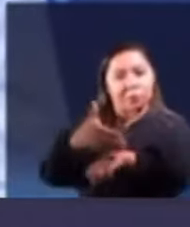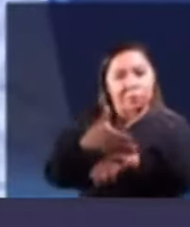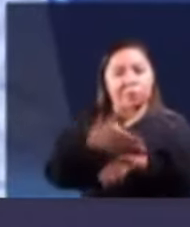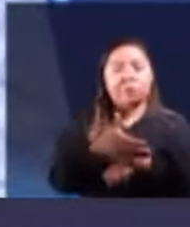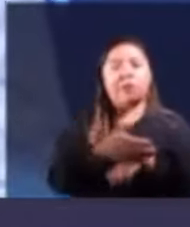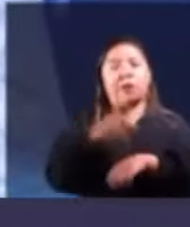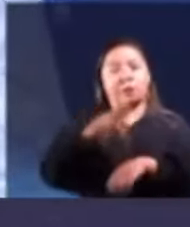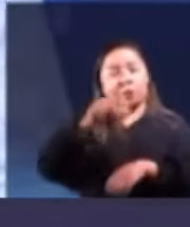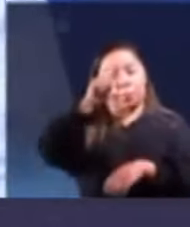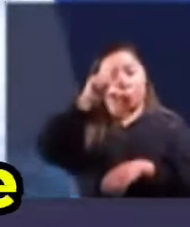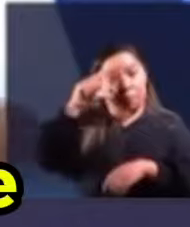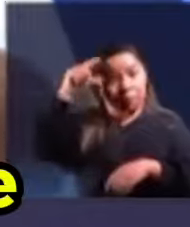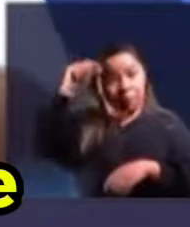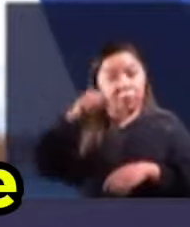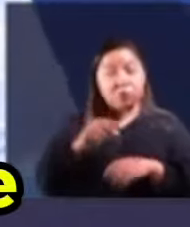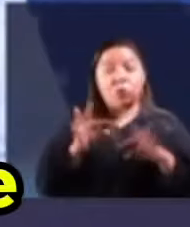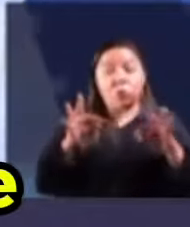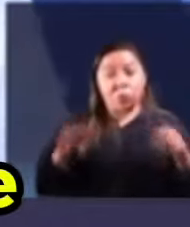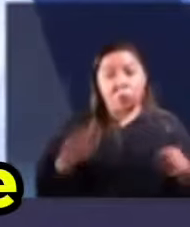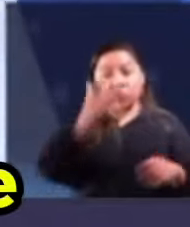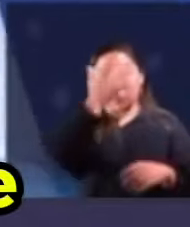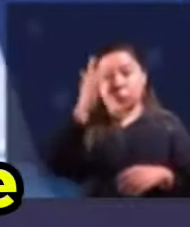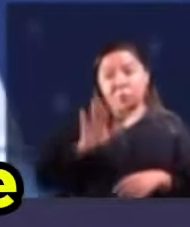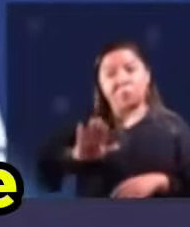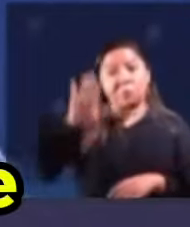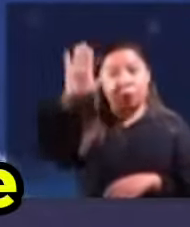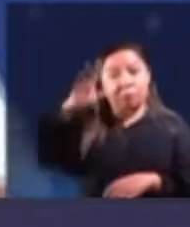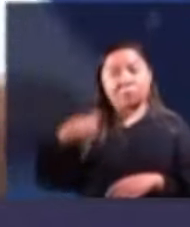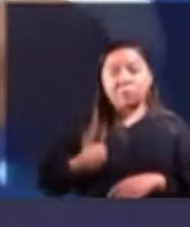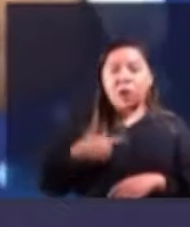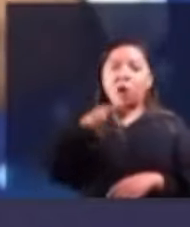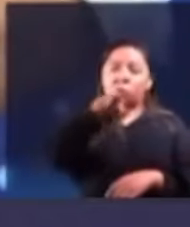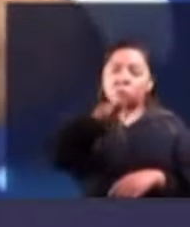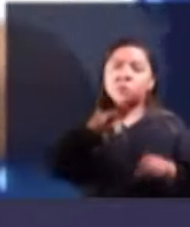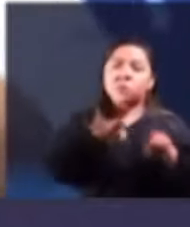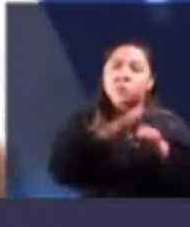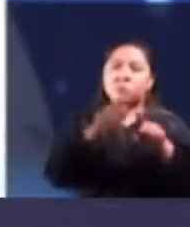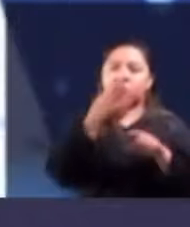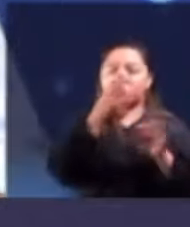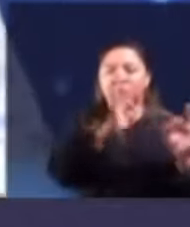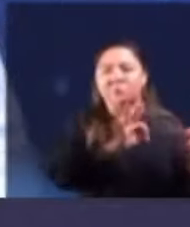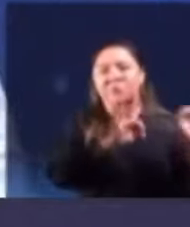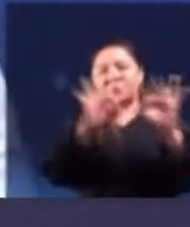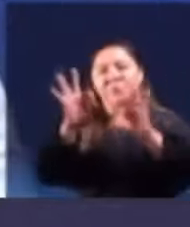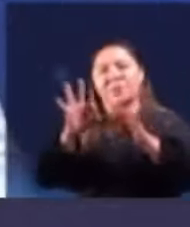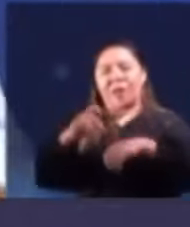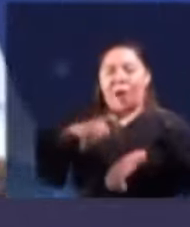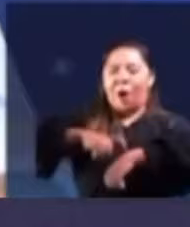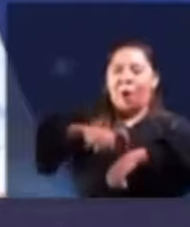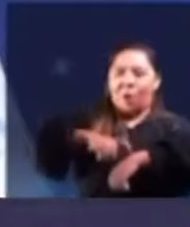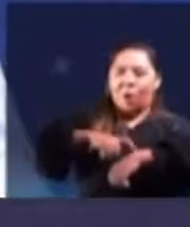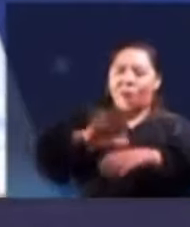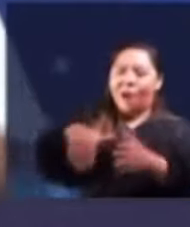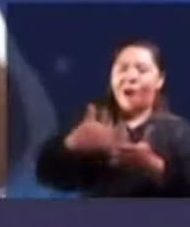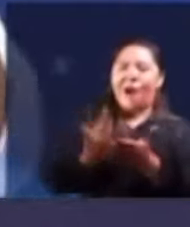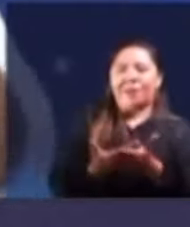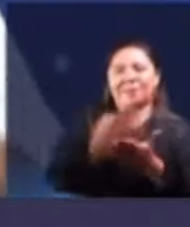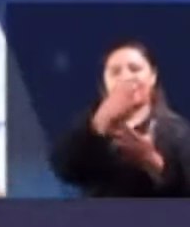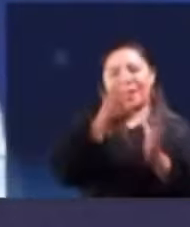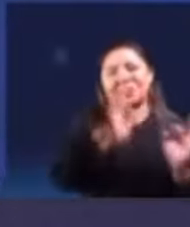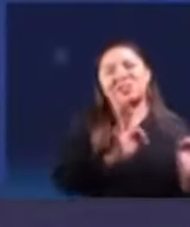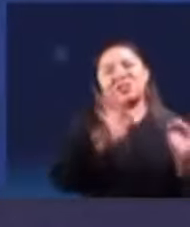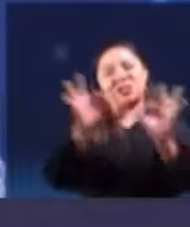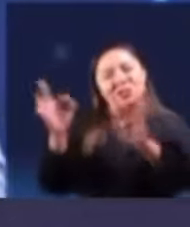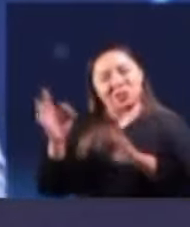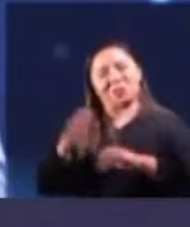pré-candidatos presentes e a você que está me acompanhando a essa hora ainda está aqui acompanhando da TV sinal